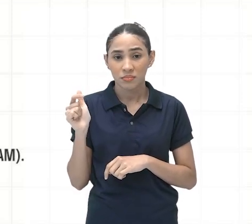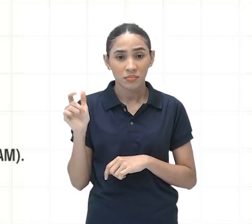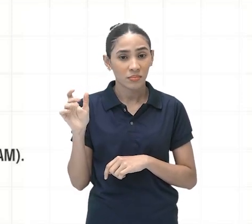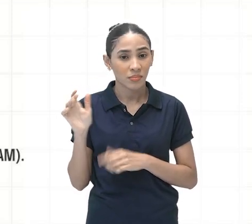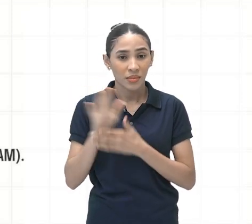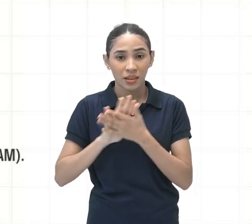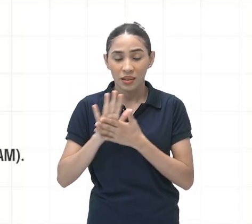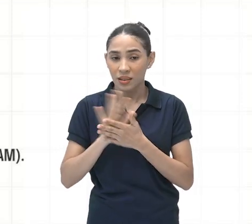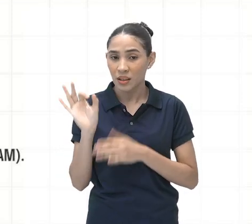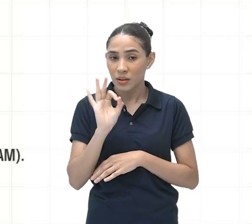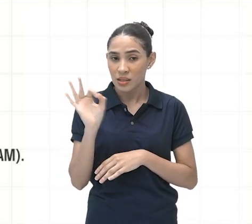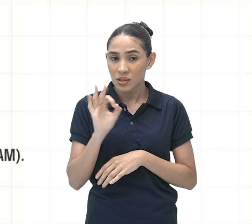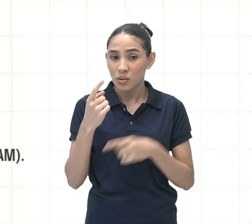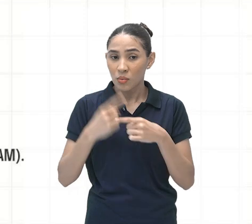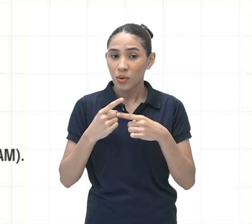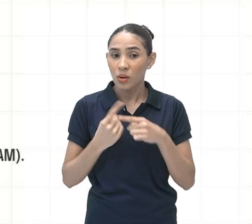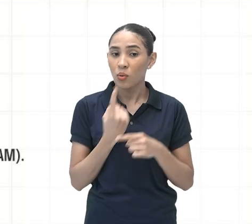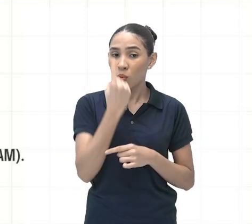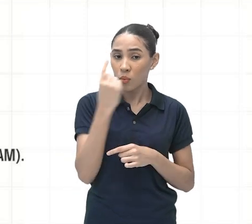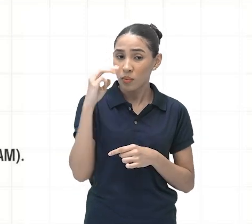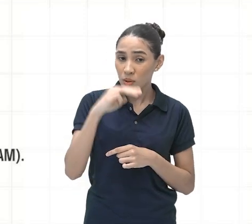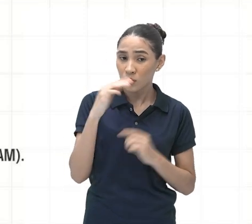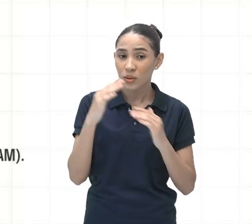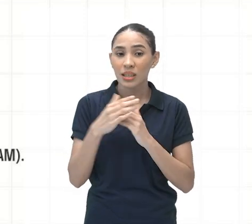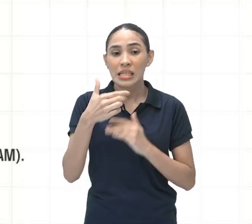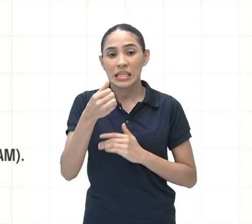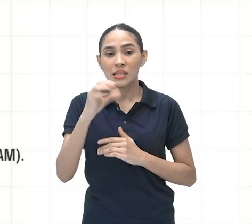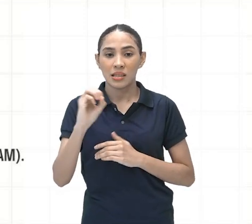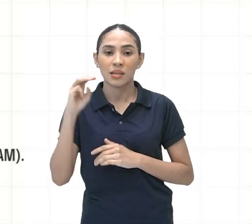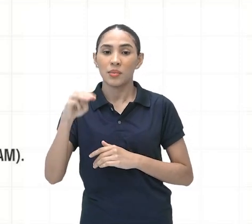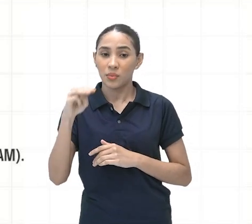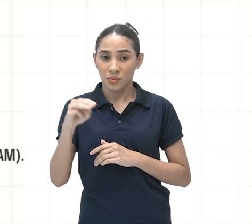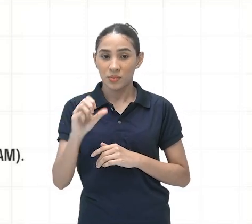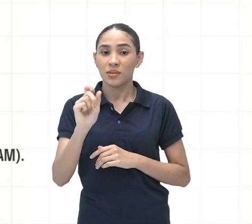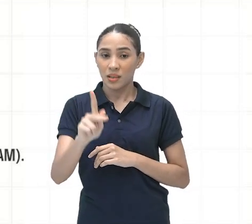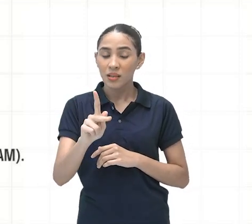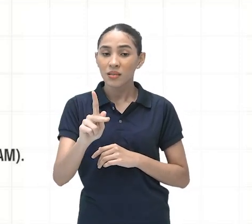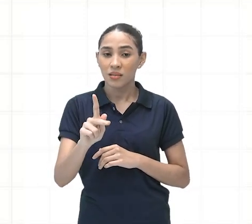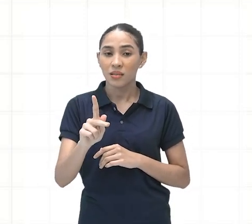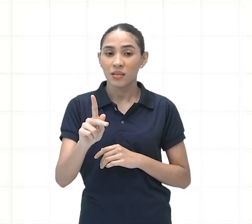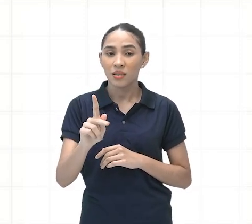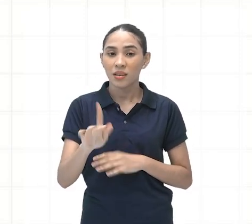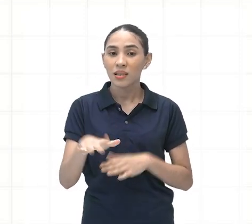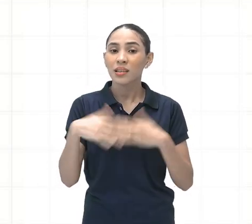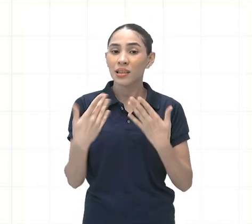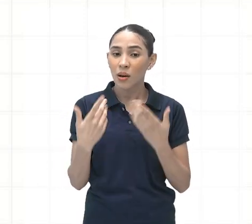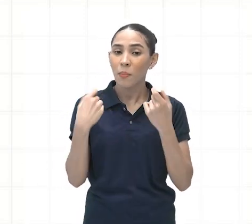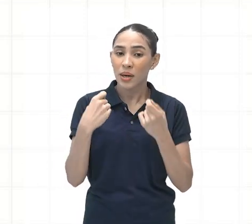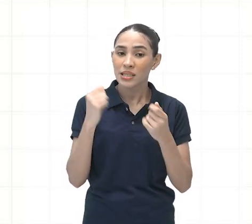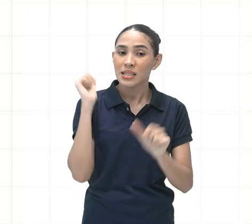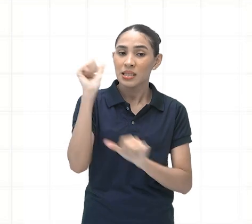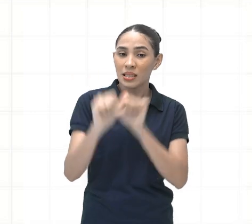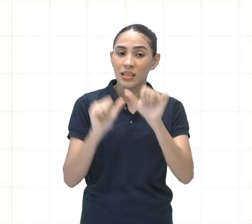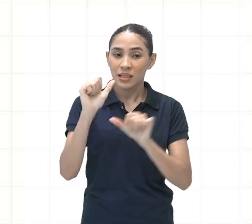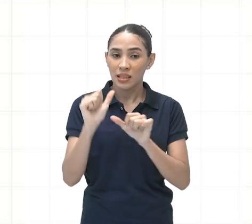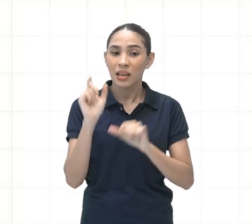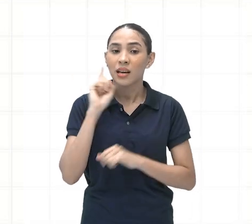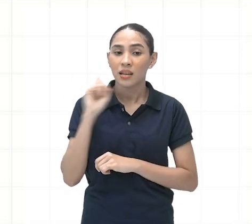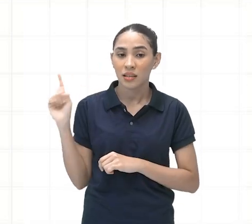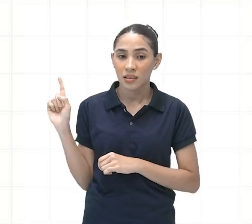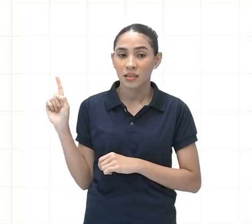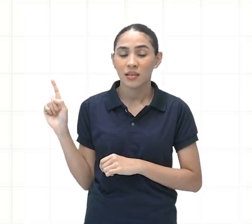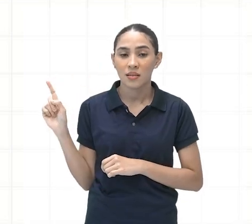88 minutos, porque o minuto vai no máximo até 60, certo? Então, eu vou ter que transformar esse tempo aqui,